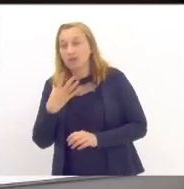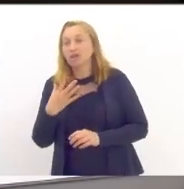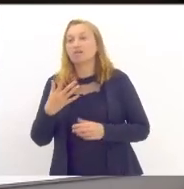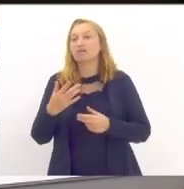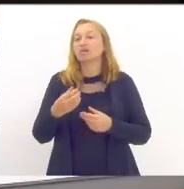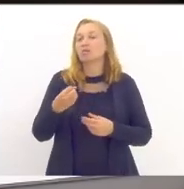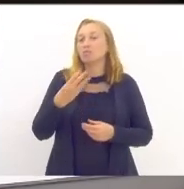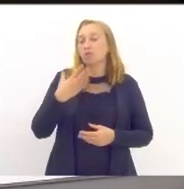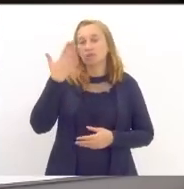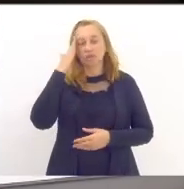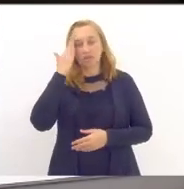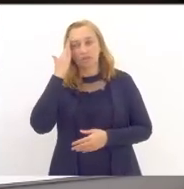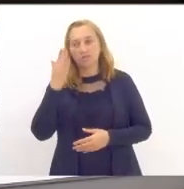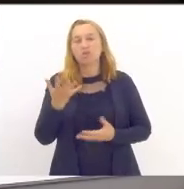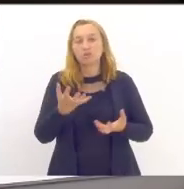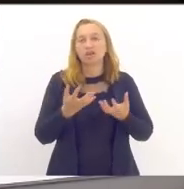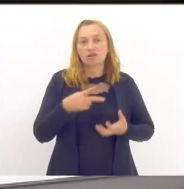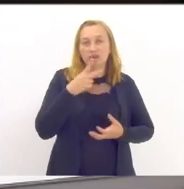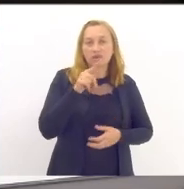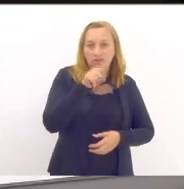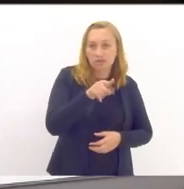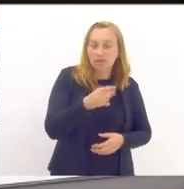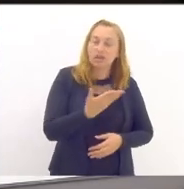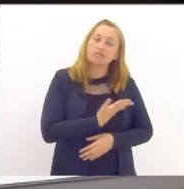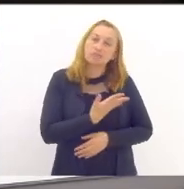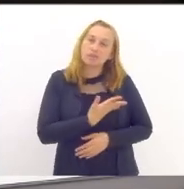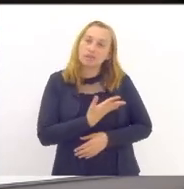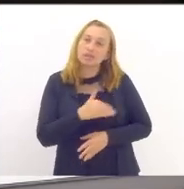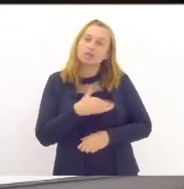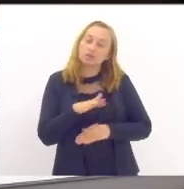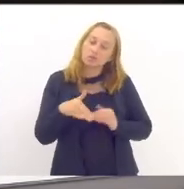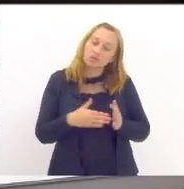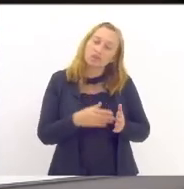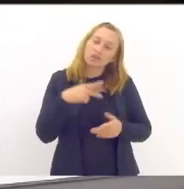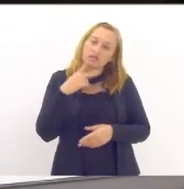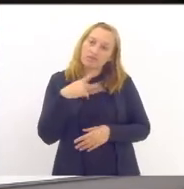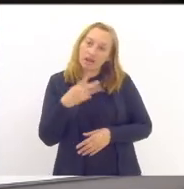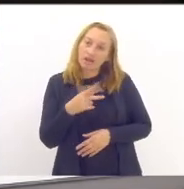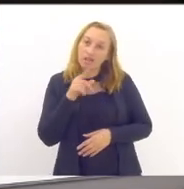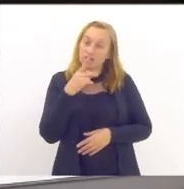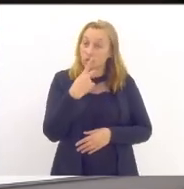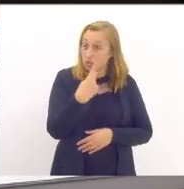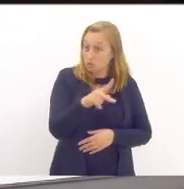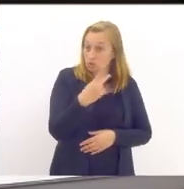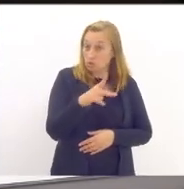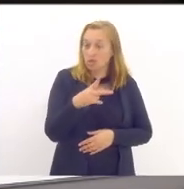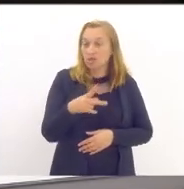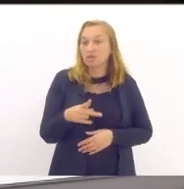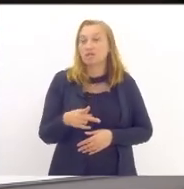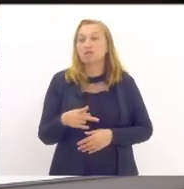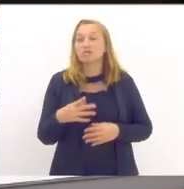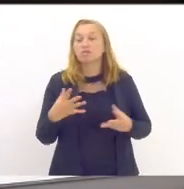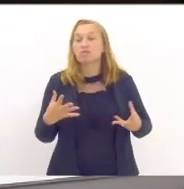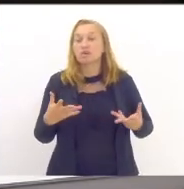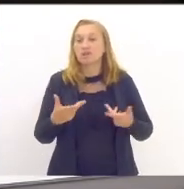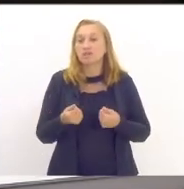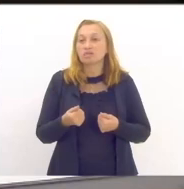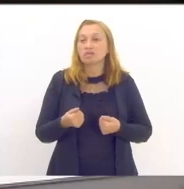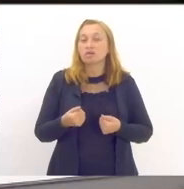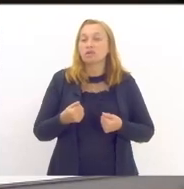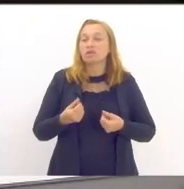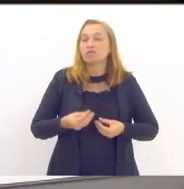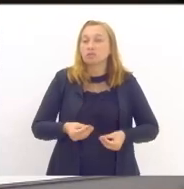muita compreensão. E eu quero dizer a você, meu caro amigo, todas as palavras que você disse foram benditas, porque nos